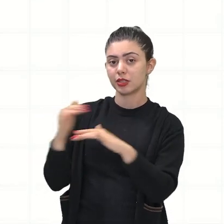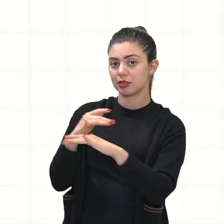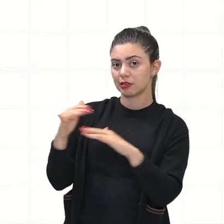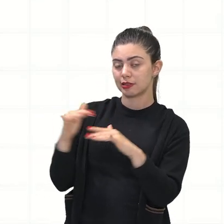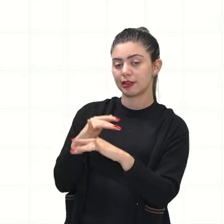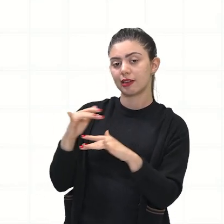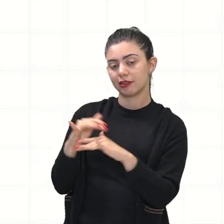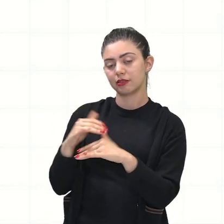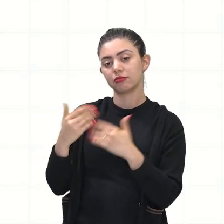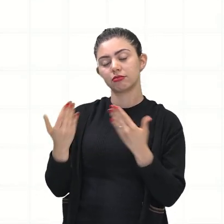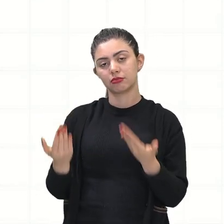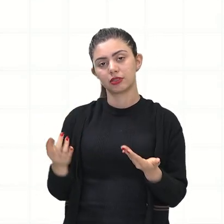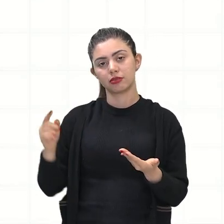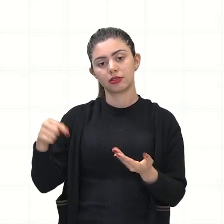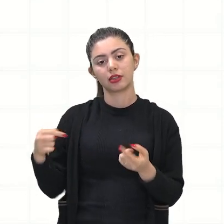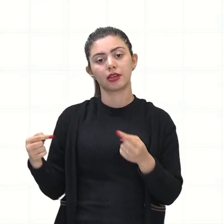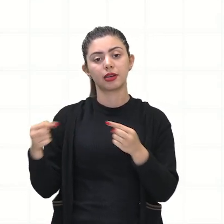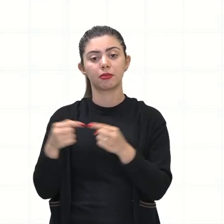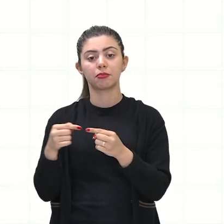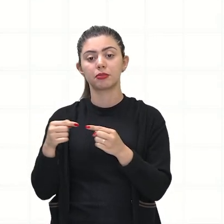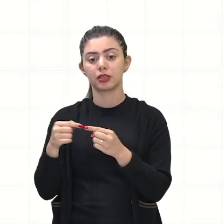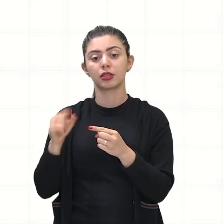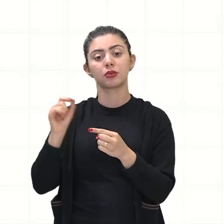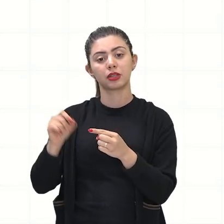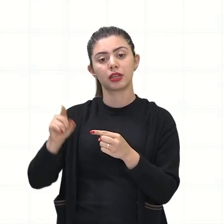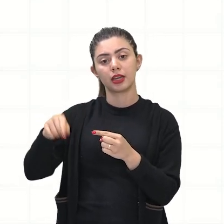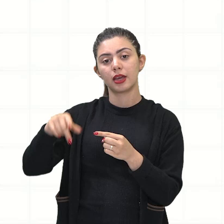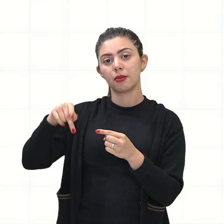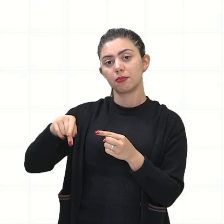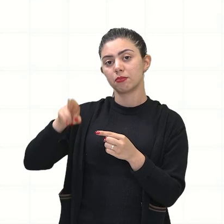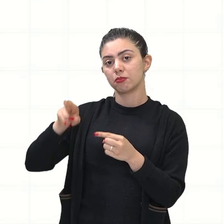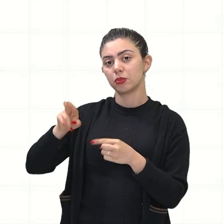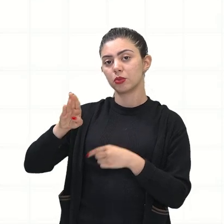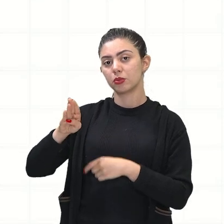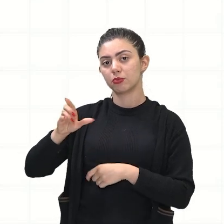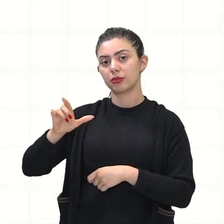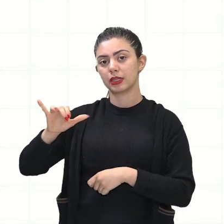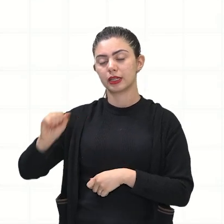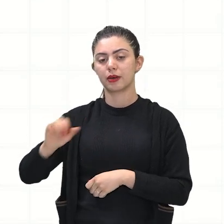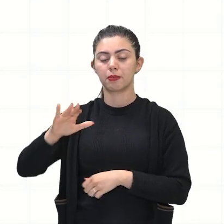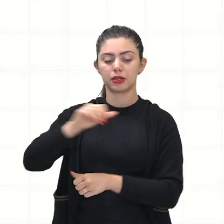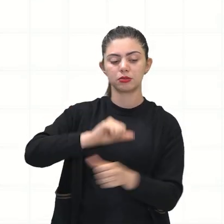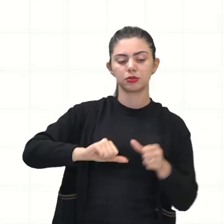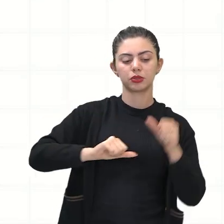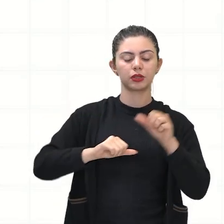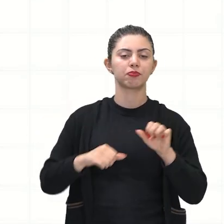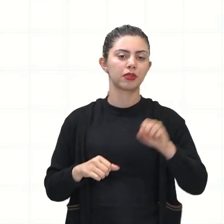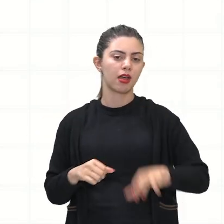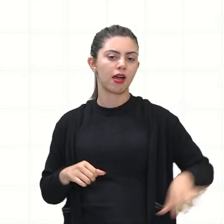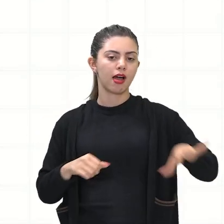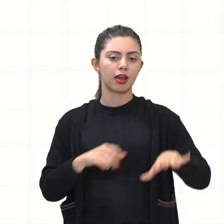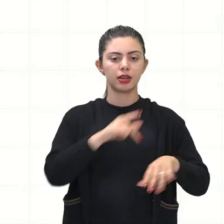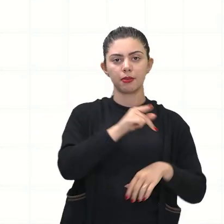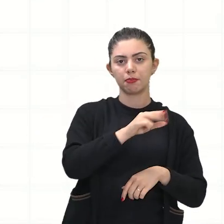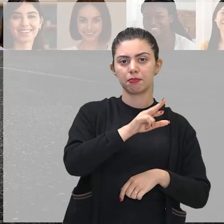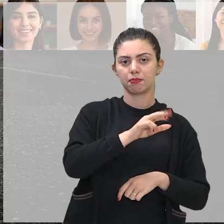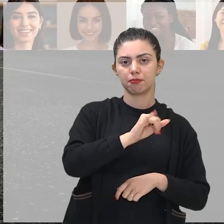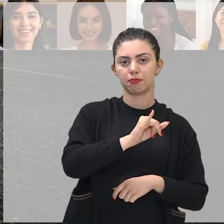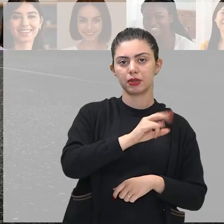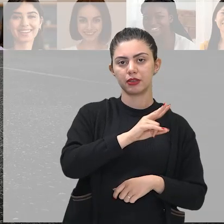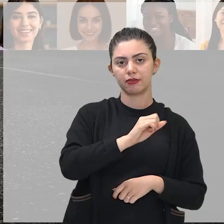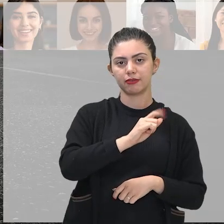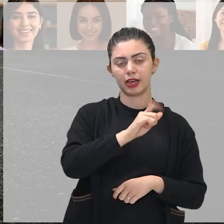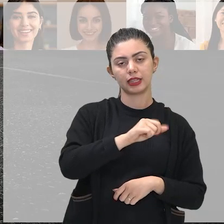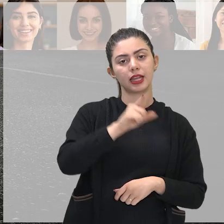cidade. Isso nós podemos dizer como esfera pública. E a esfera privada é aquilo que é